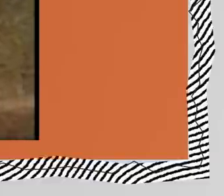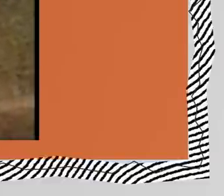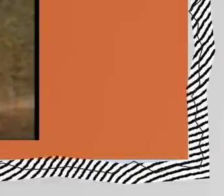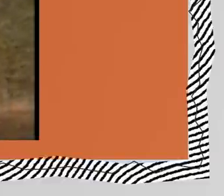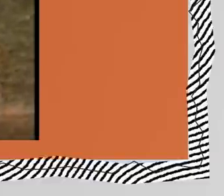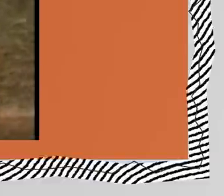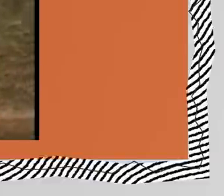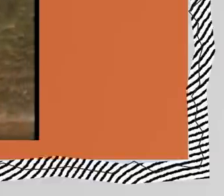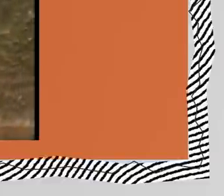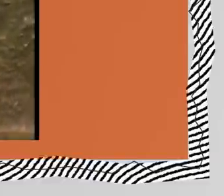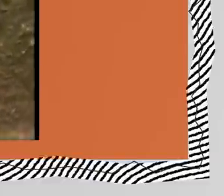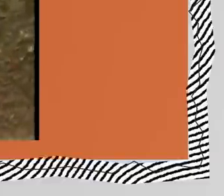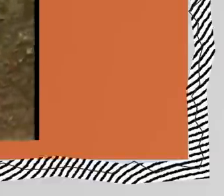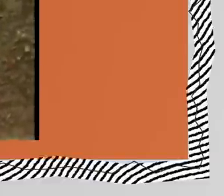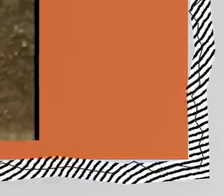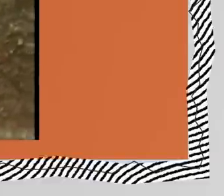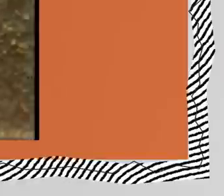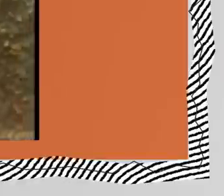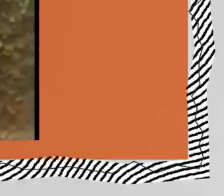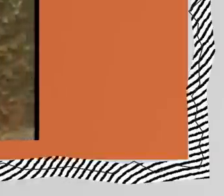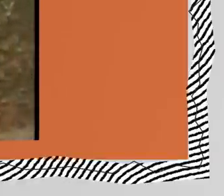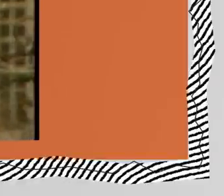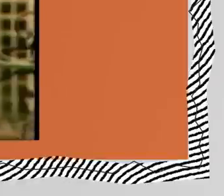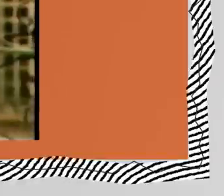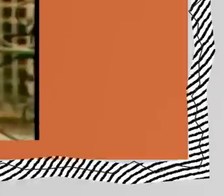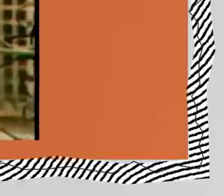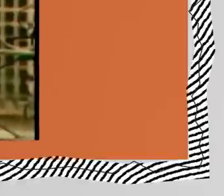Esse é difícil Arthur